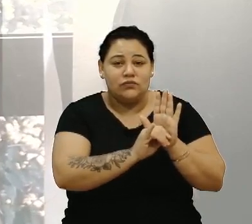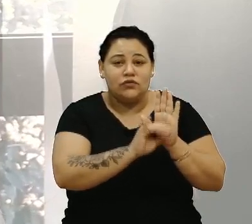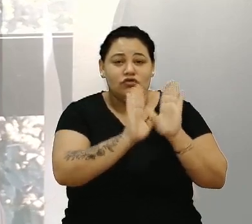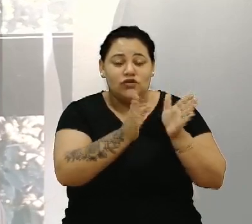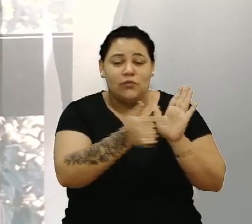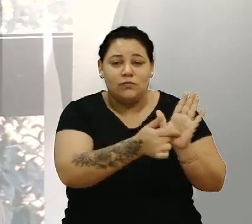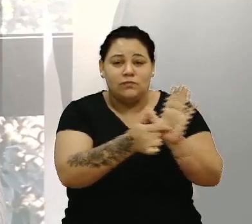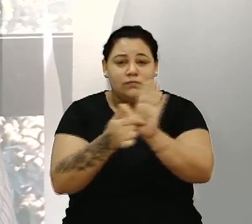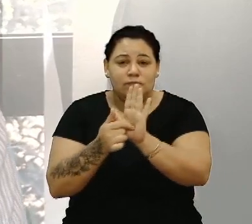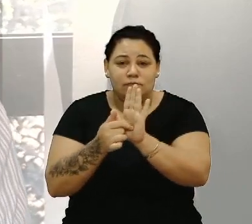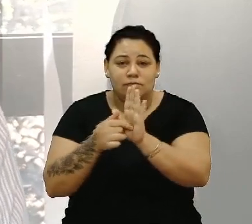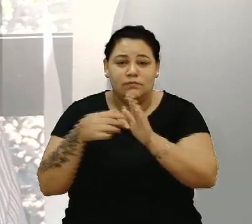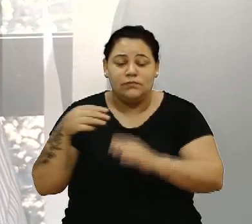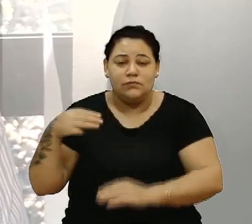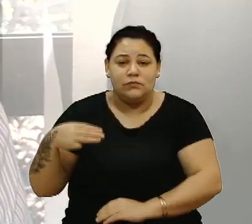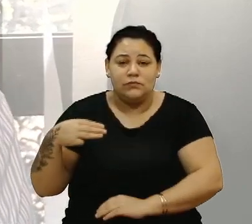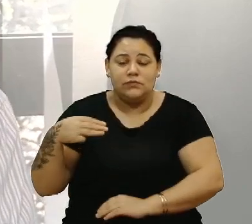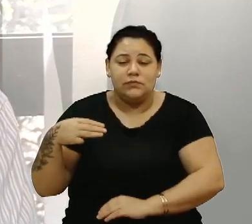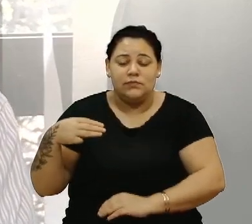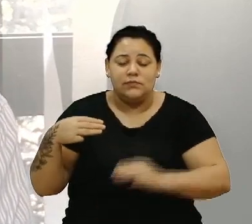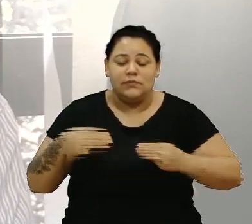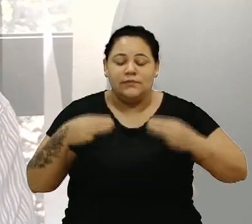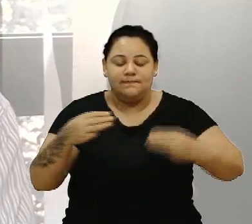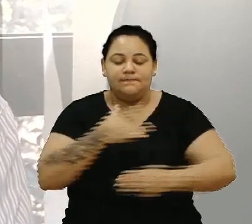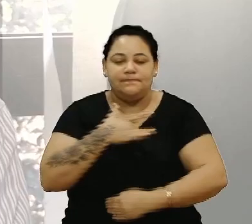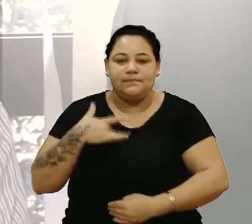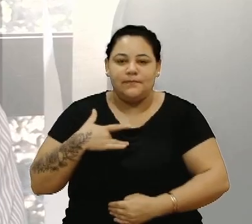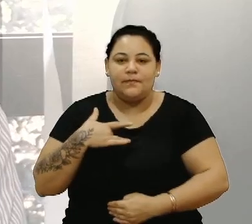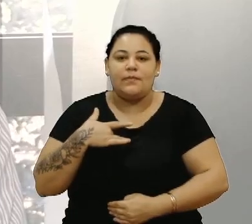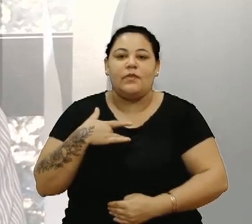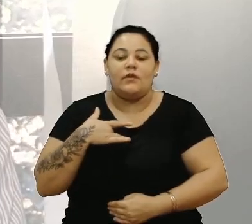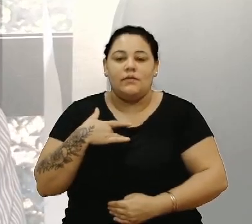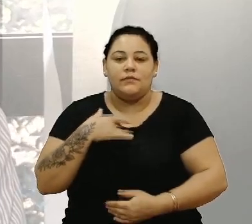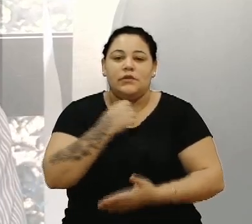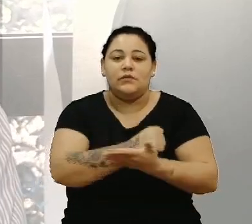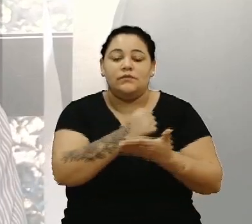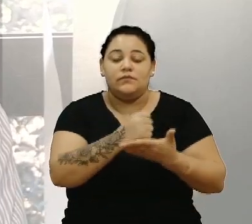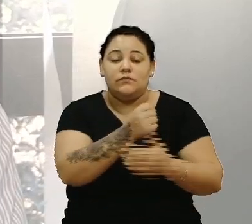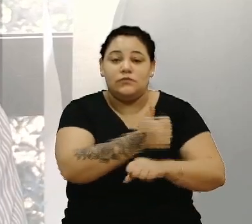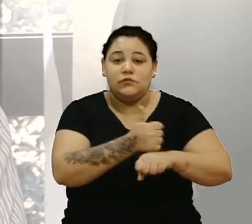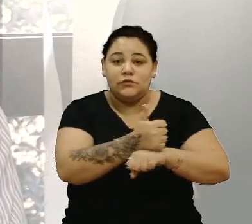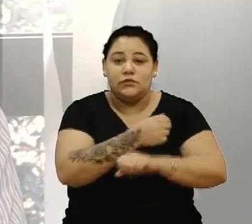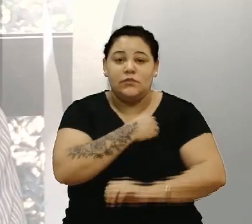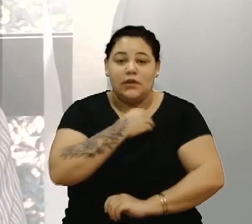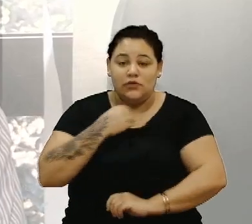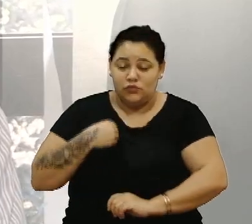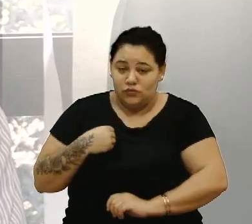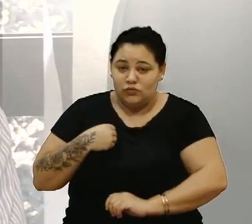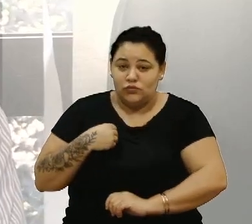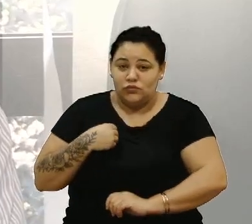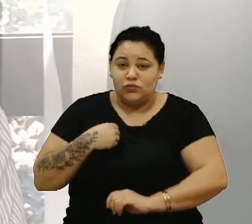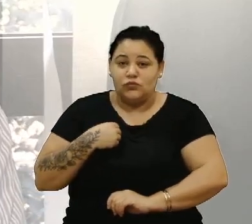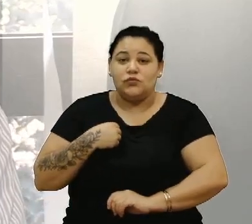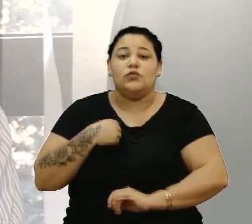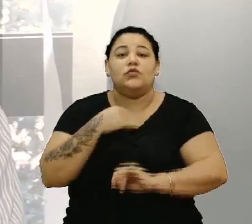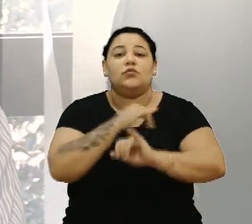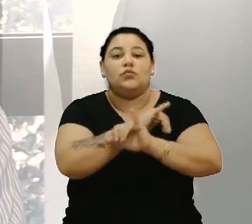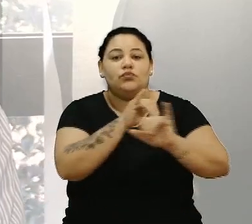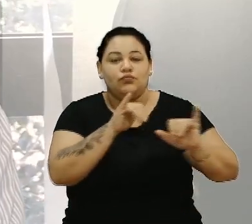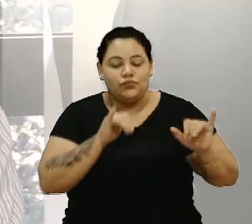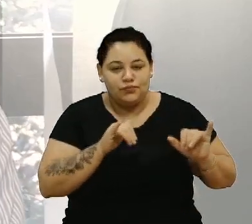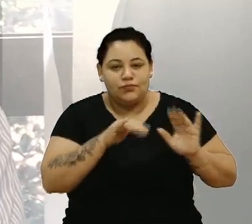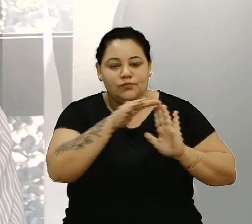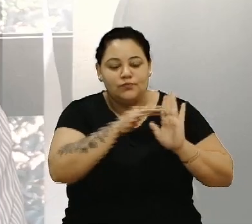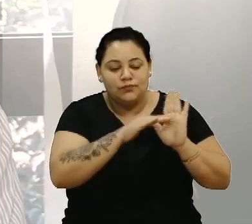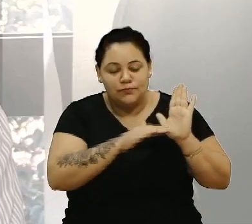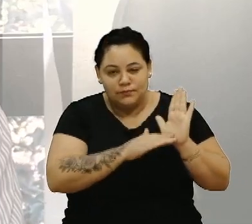Saúde referentes à contratação de profissionais médicos do programa Mais Médicos em diferentes modalidades